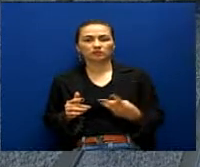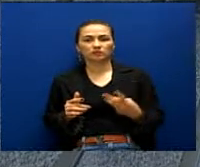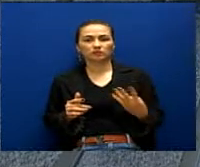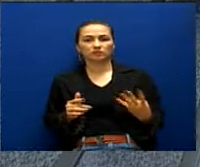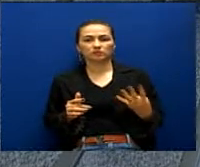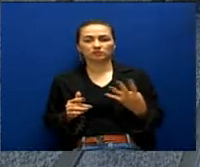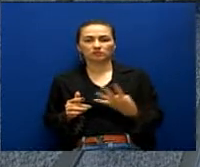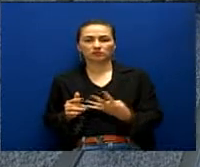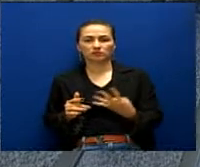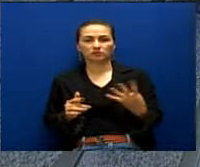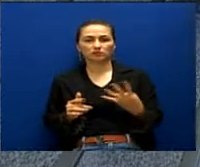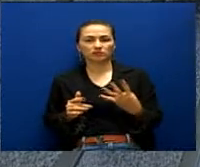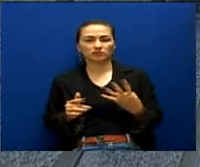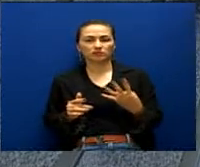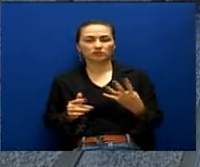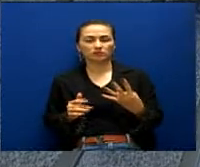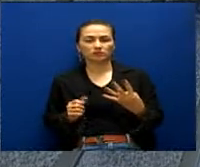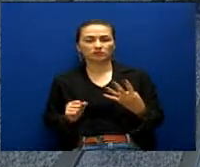também...